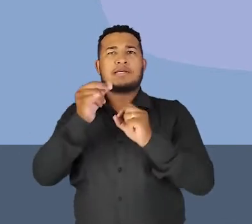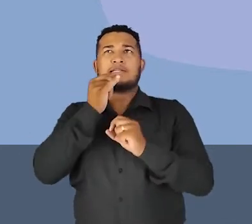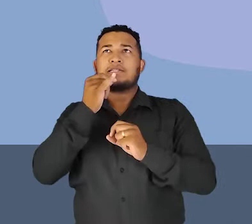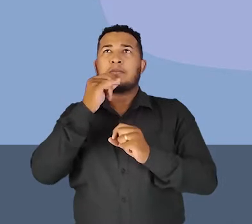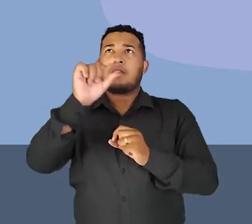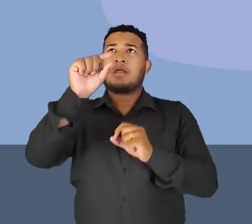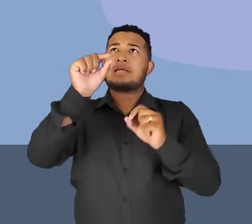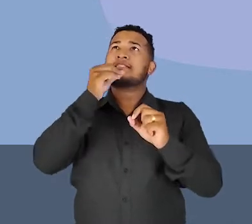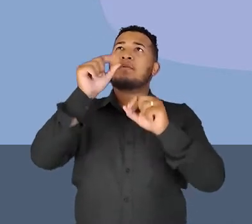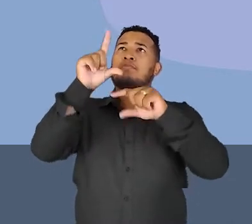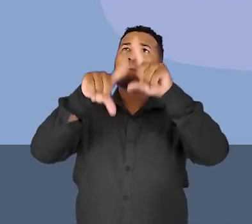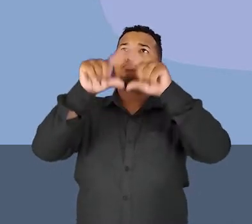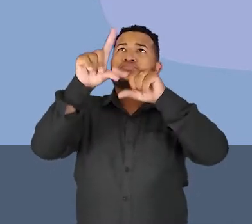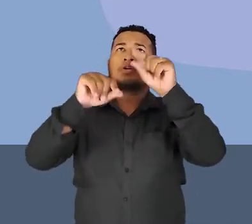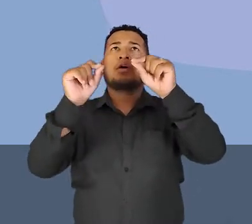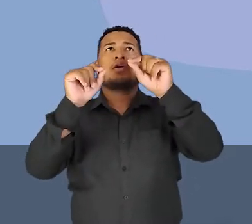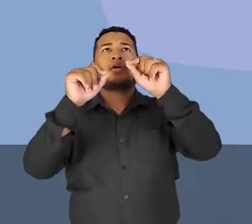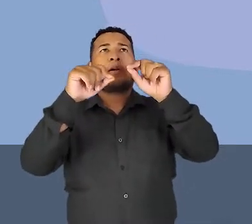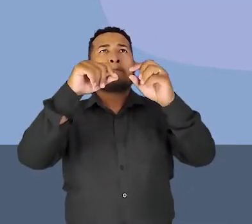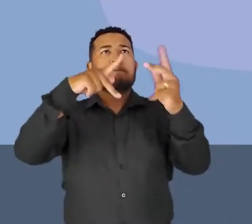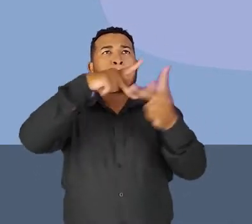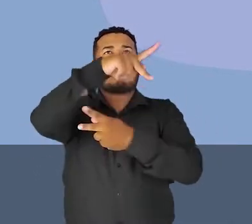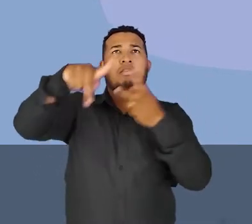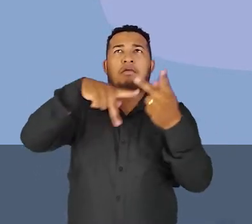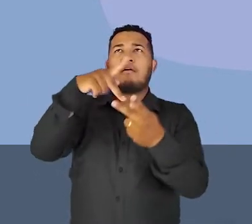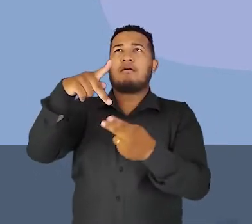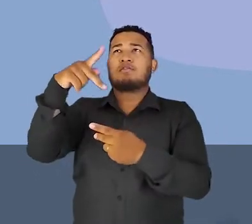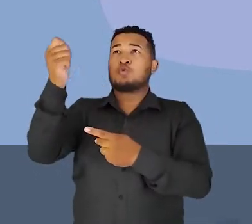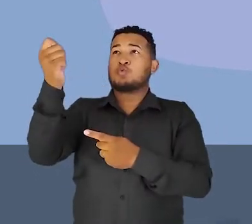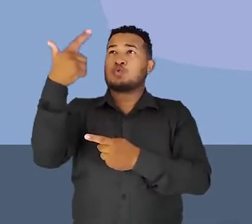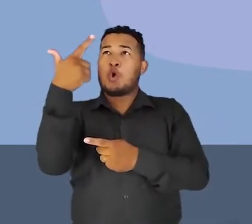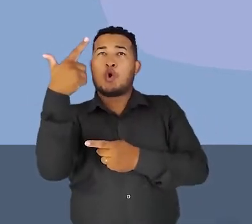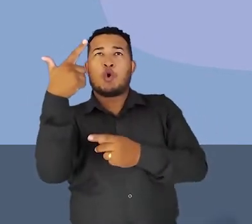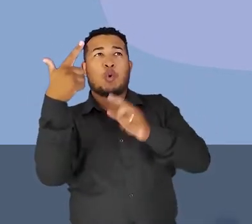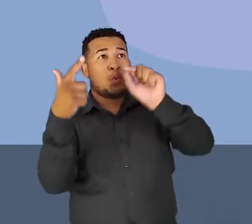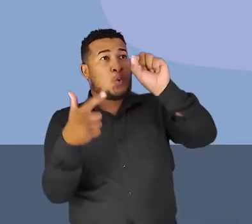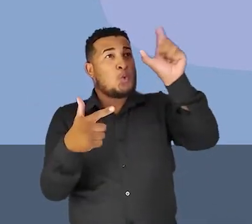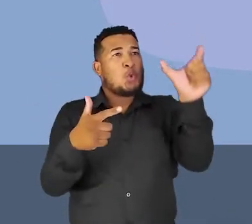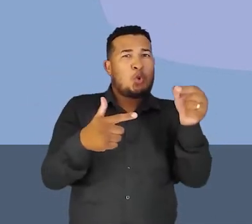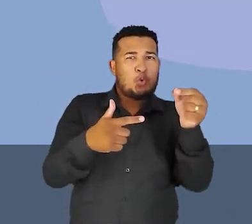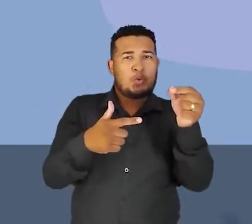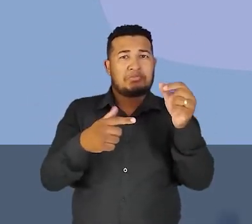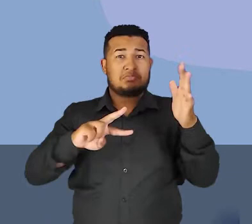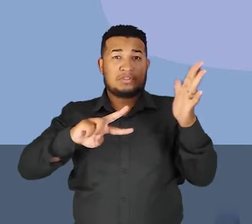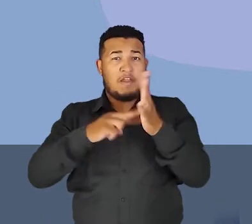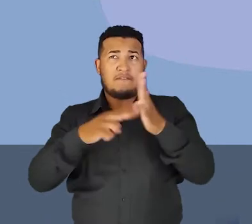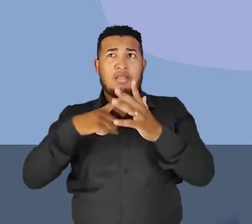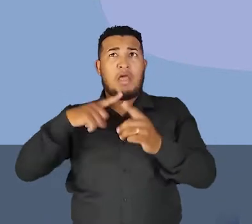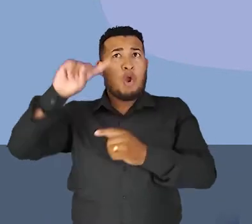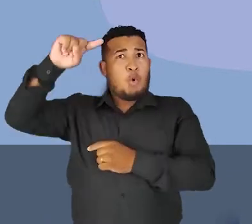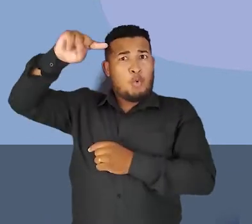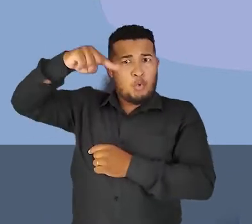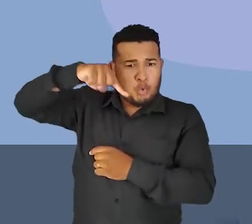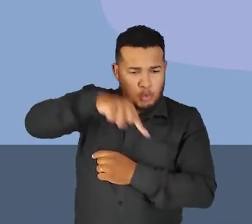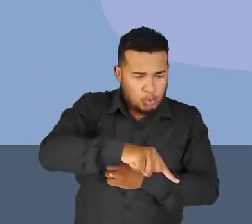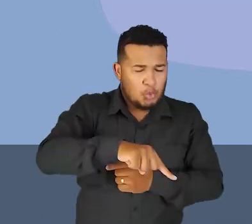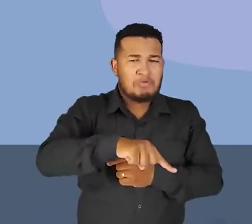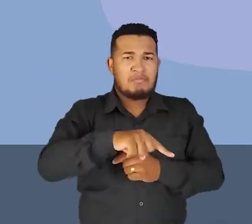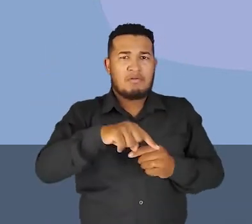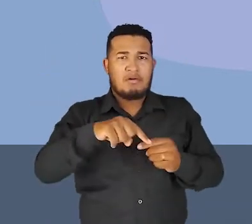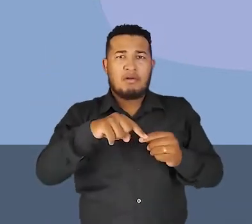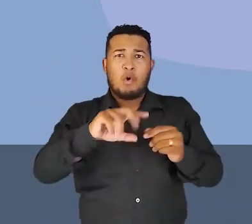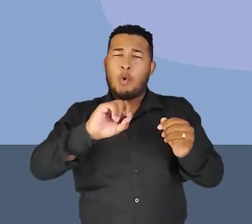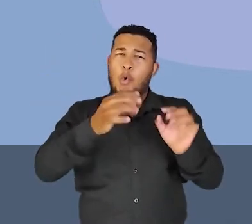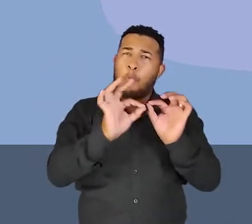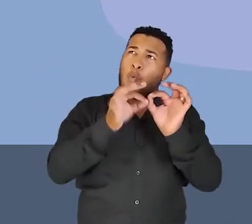astros, estrela, planetas, Sol e Lua não caem na direção da Terra, nem se